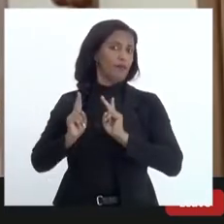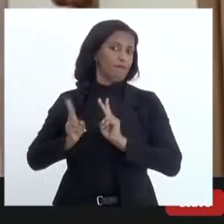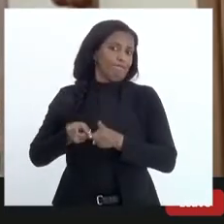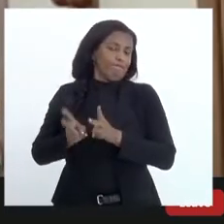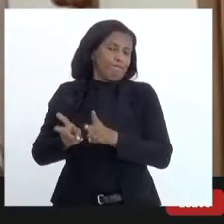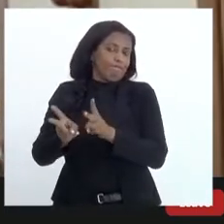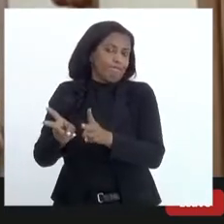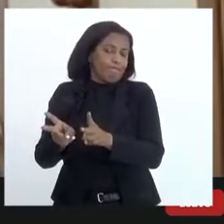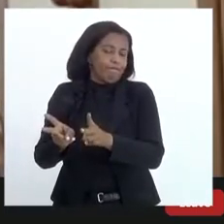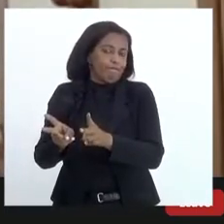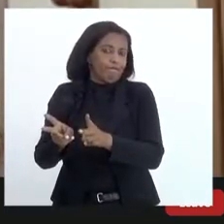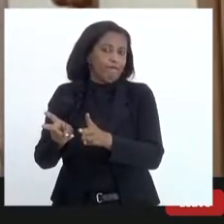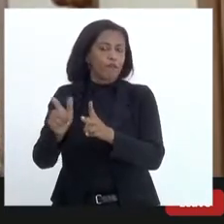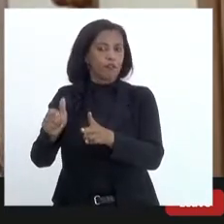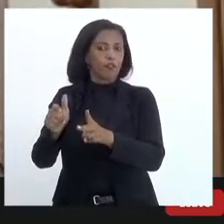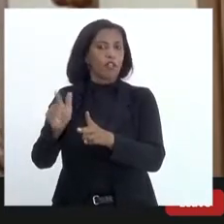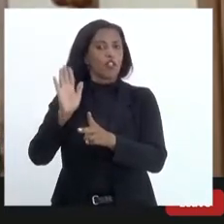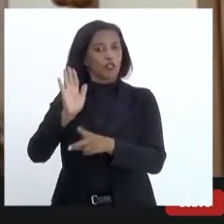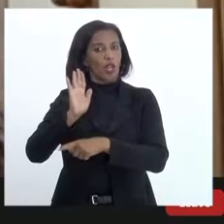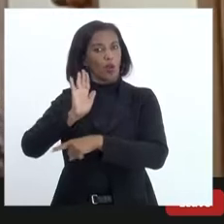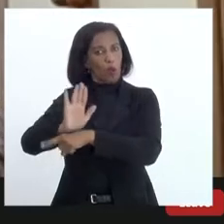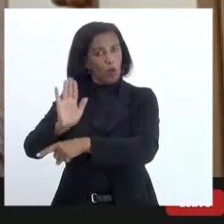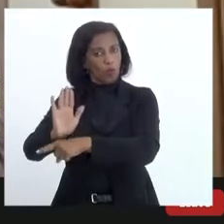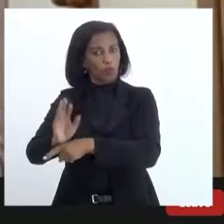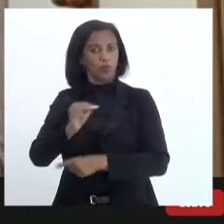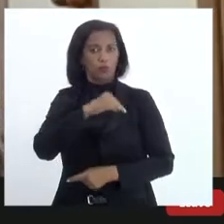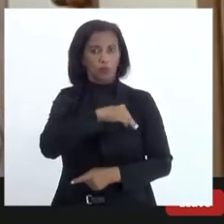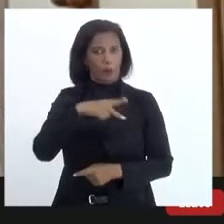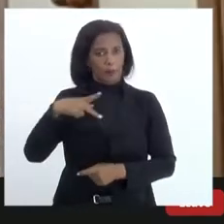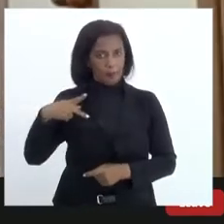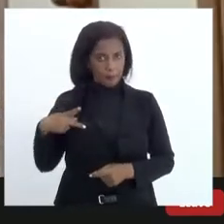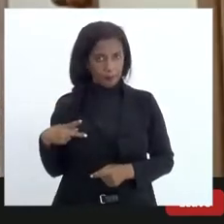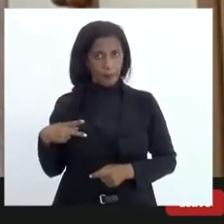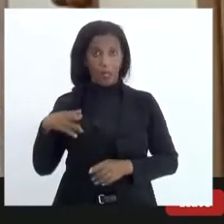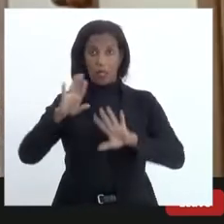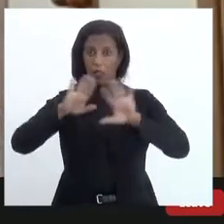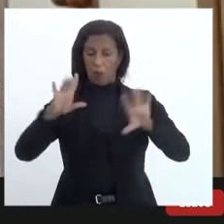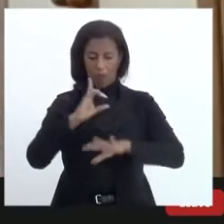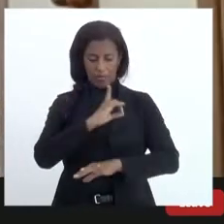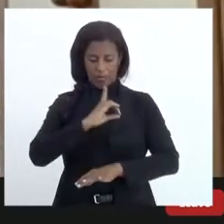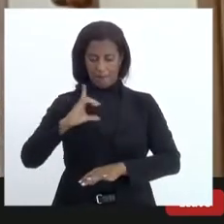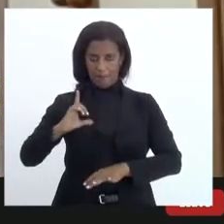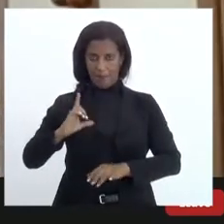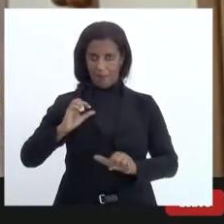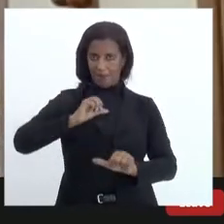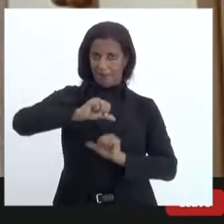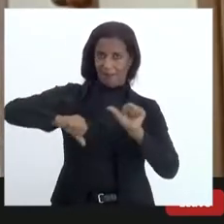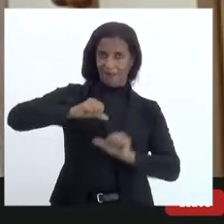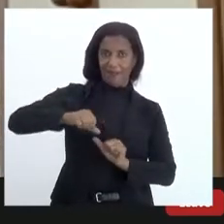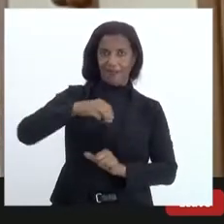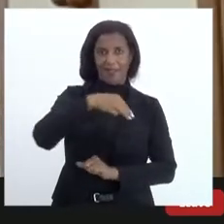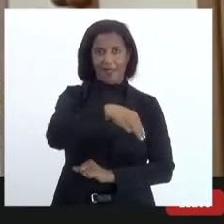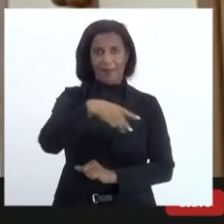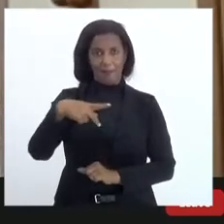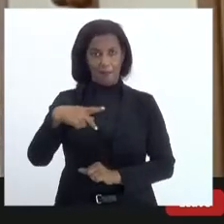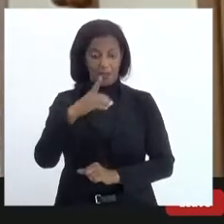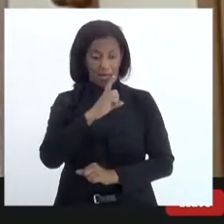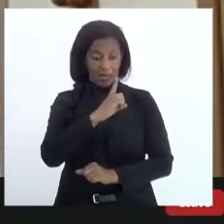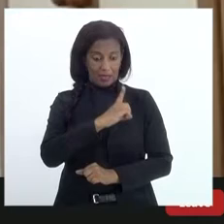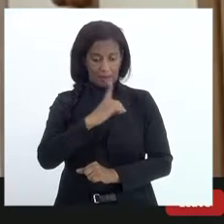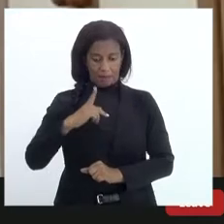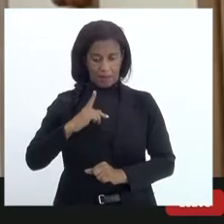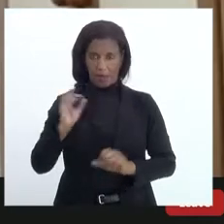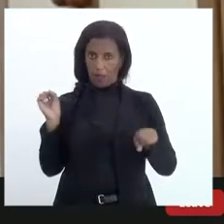enfim, aí já com a assistência do Ministério Público, né, não mais da Defensoria ou no Cora, ele encerra o atendimento